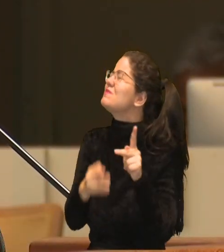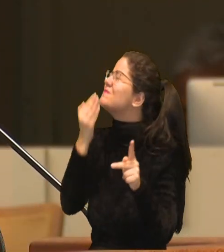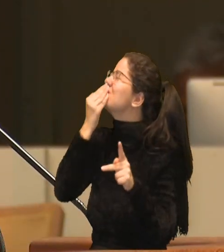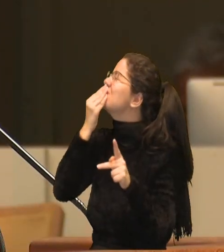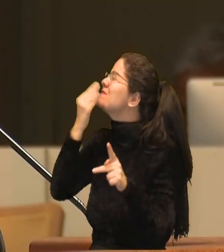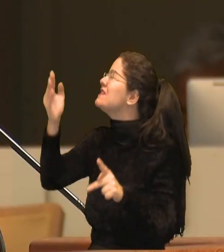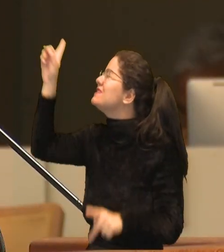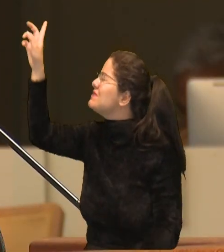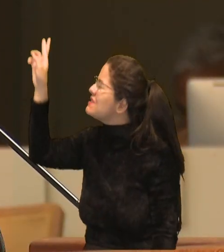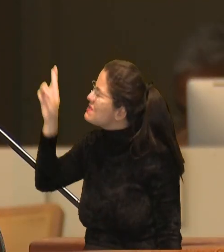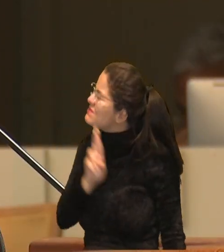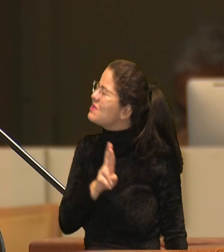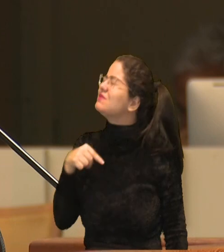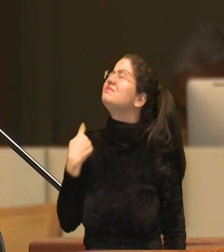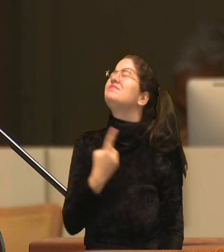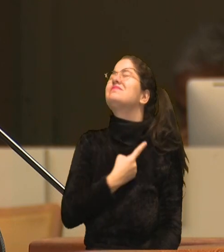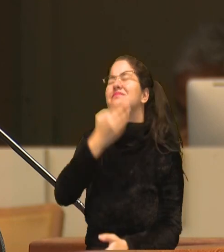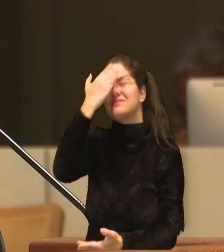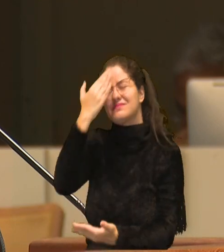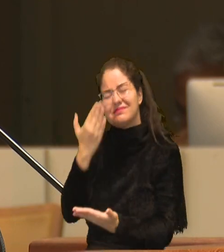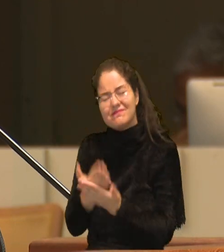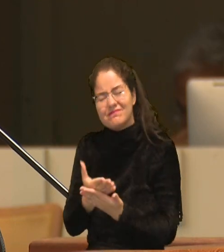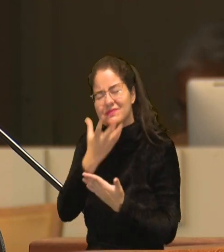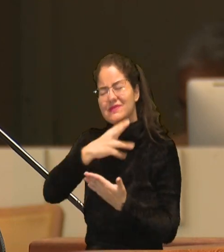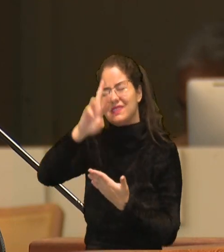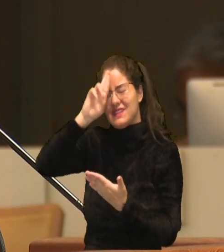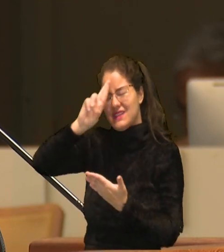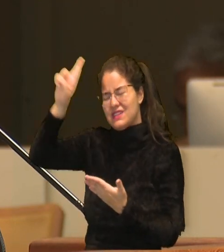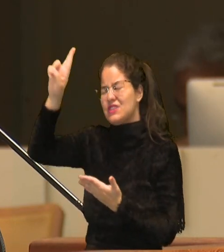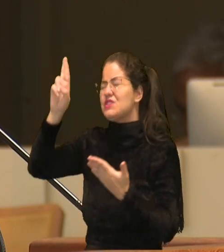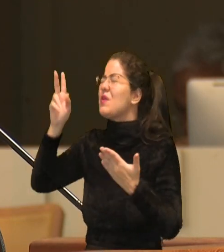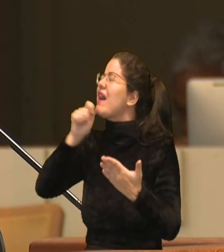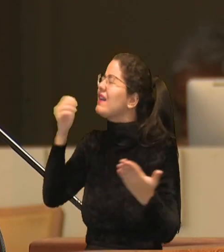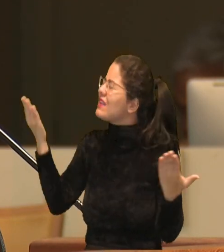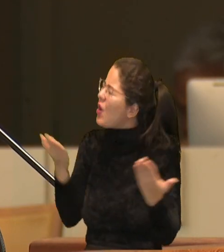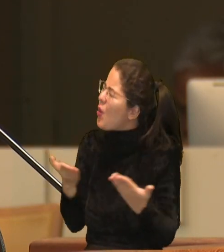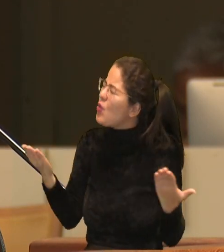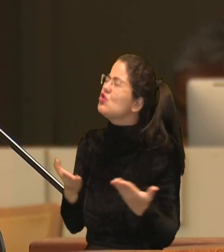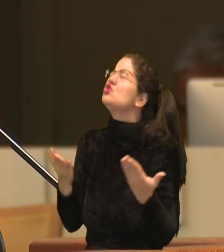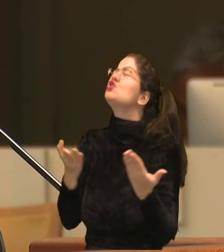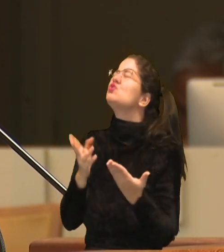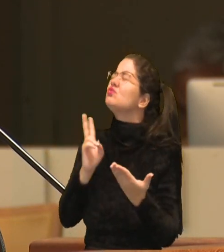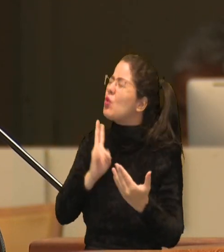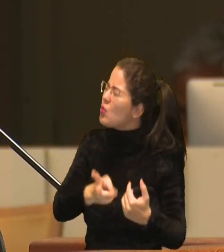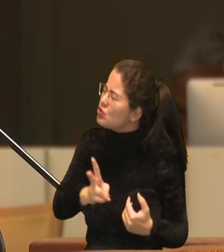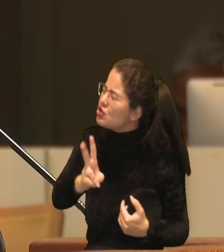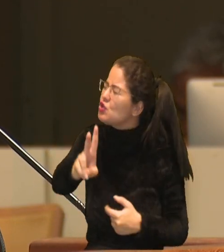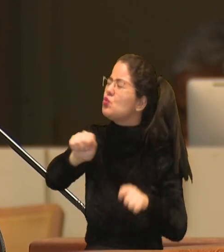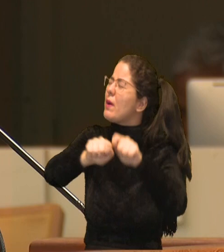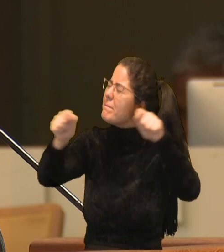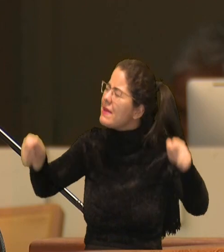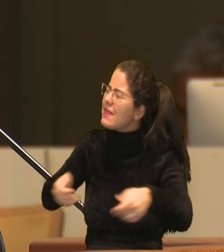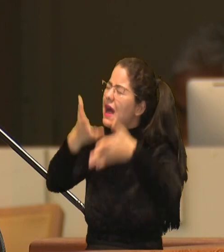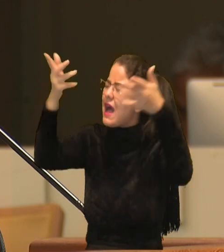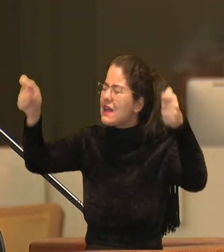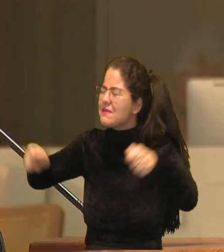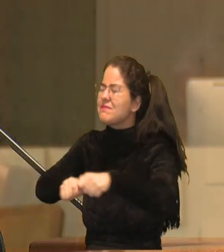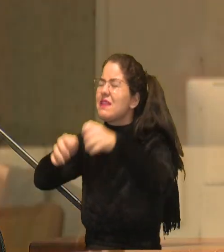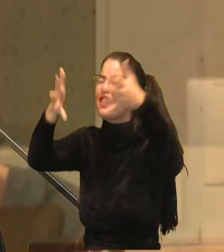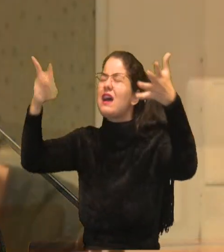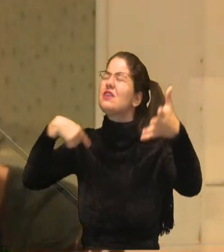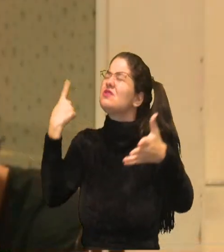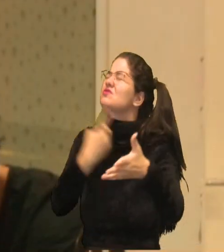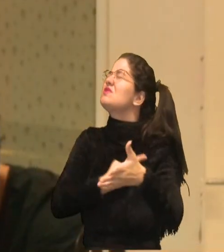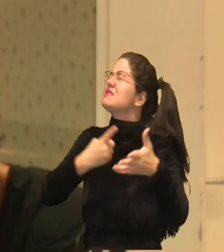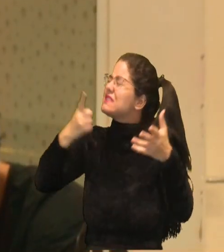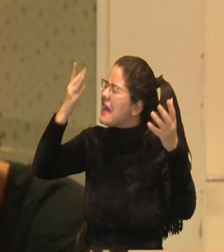Senhor, e nós cremos, ó Pai, que o Senhor ainda hoje realiza obras extraordinárias. Cremos que o Senhor pode